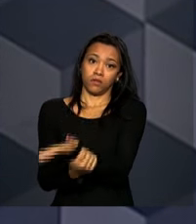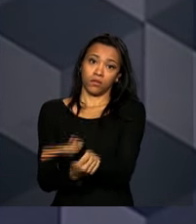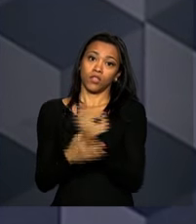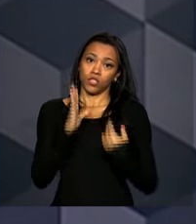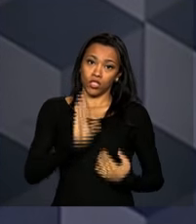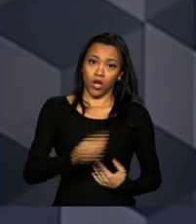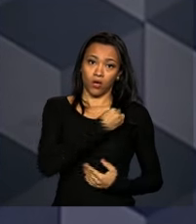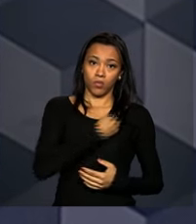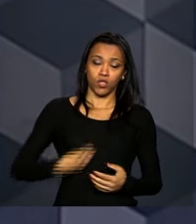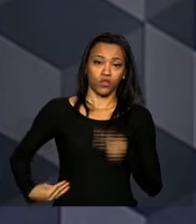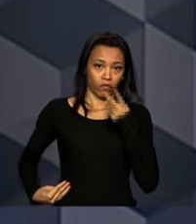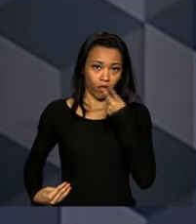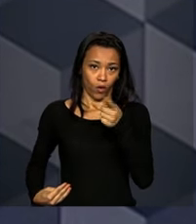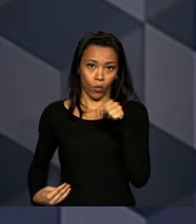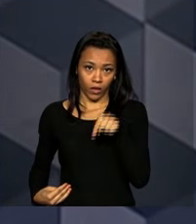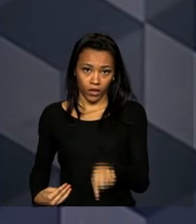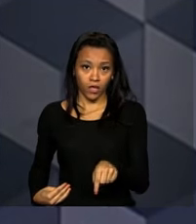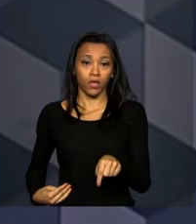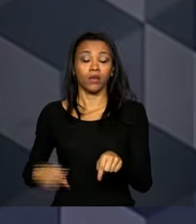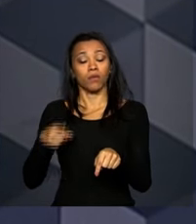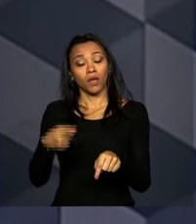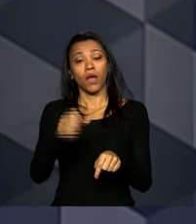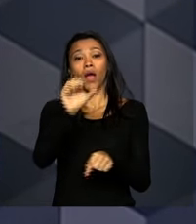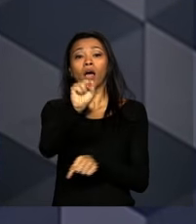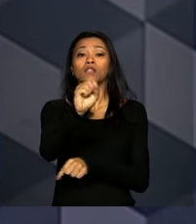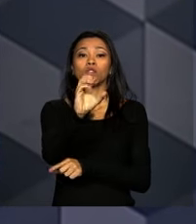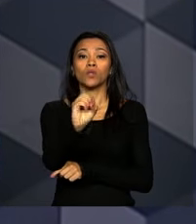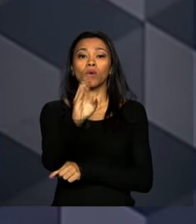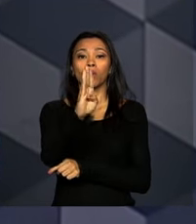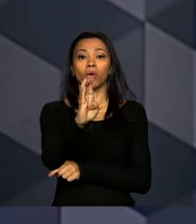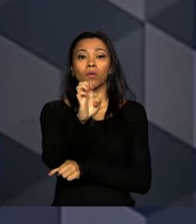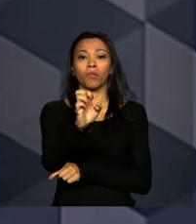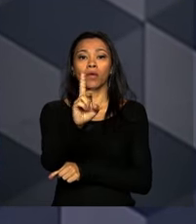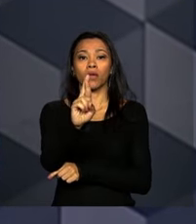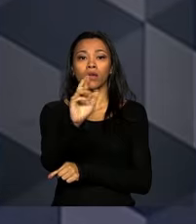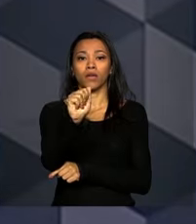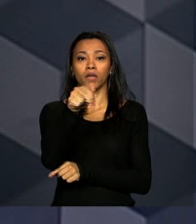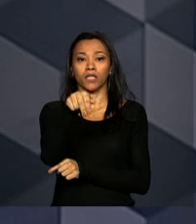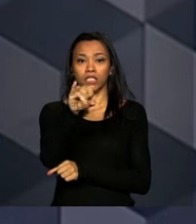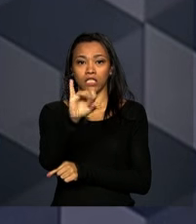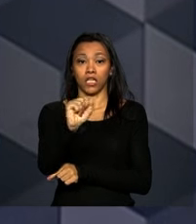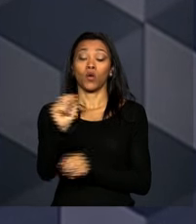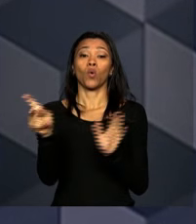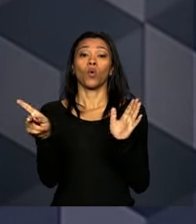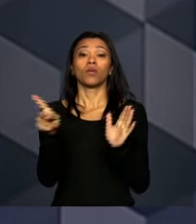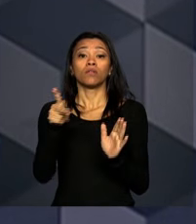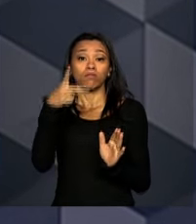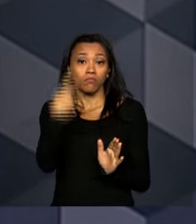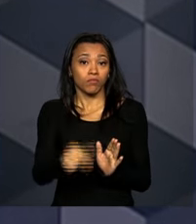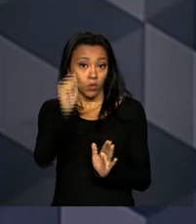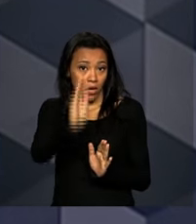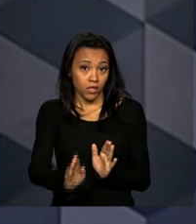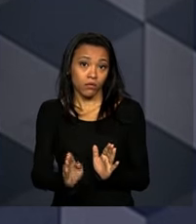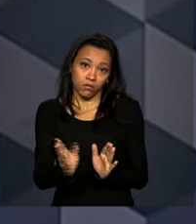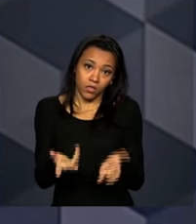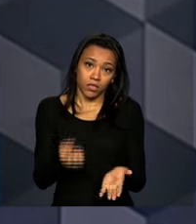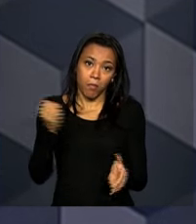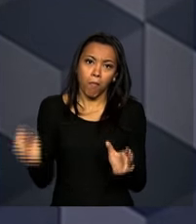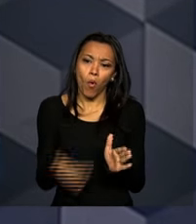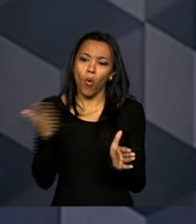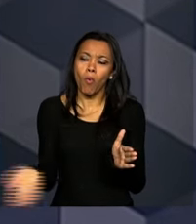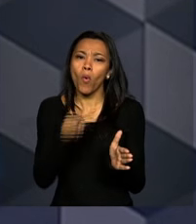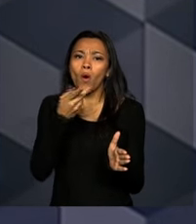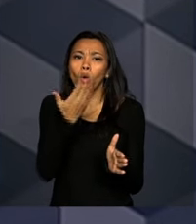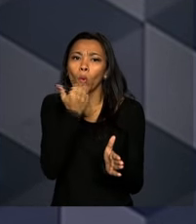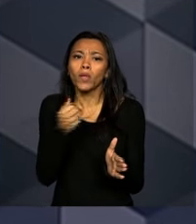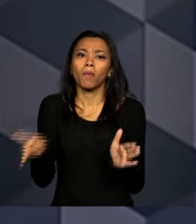disse aqui, a soberania nacional através da segurança alimentar. Nós não podemos recuar